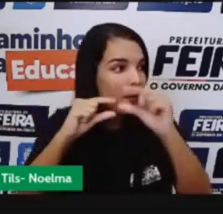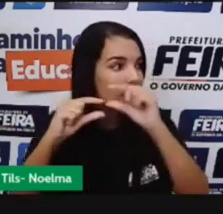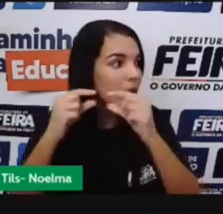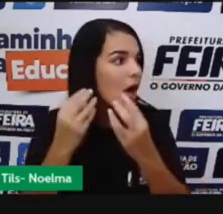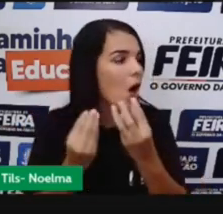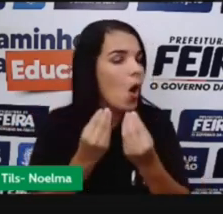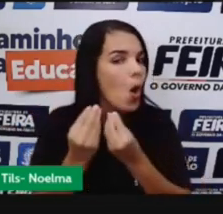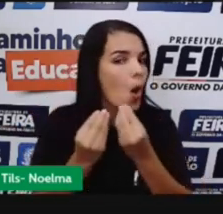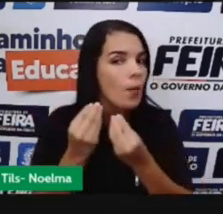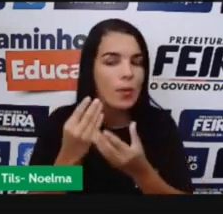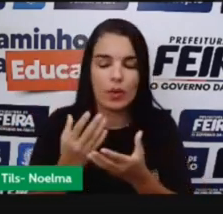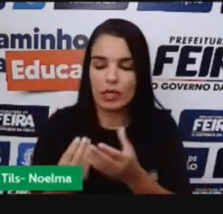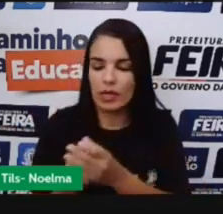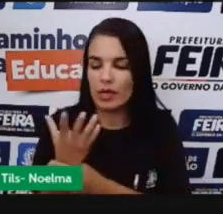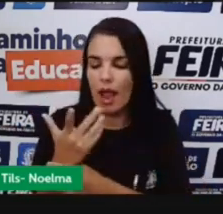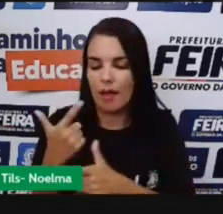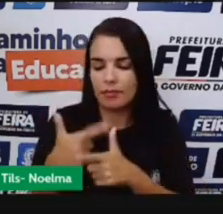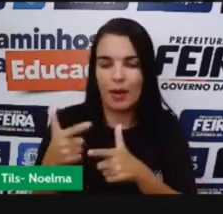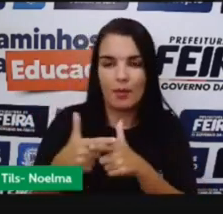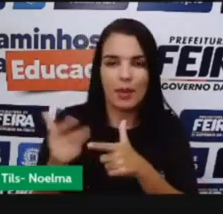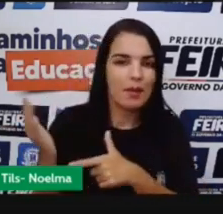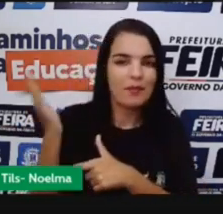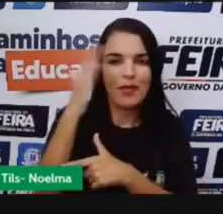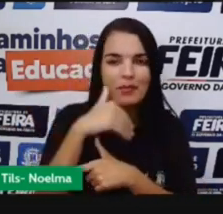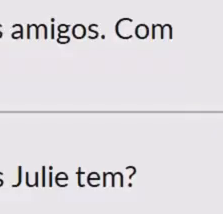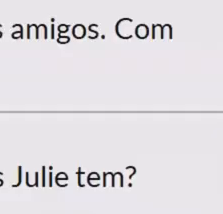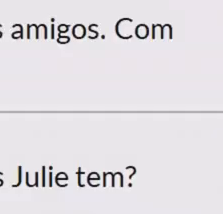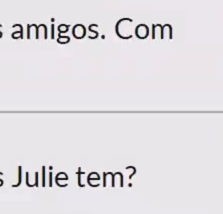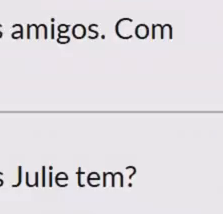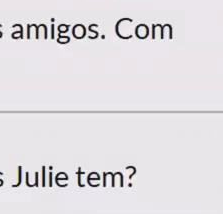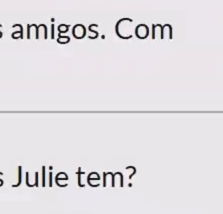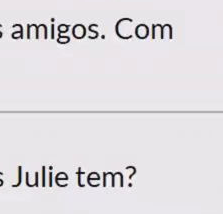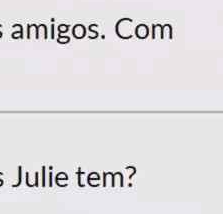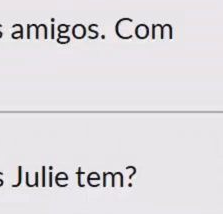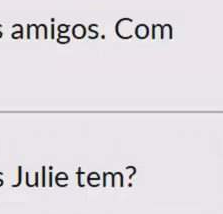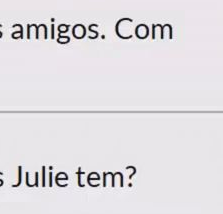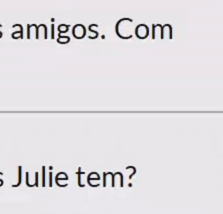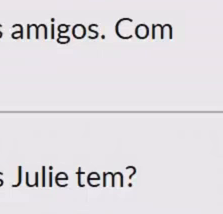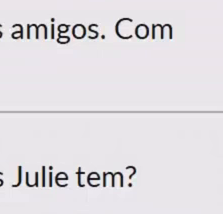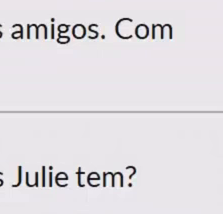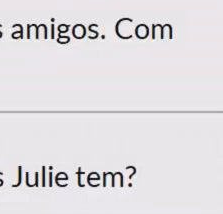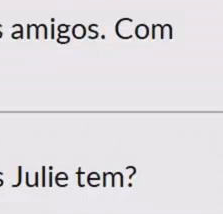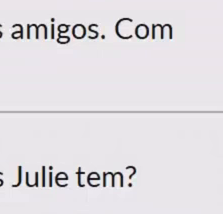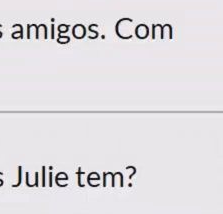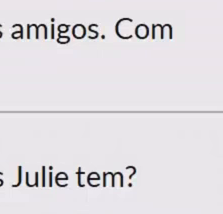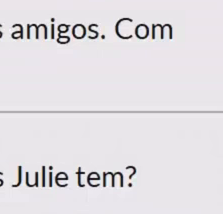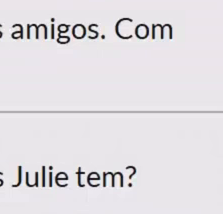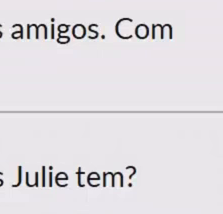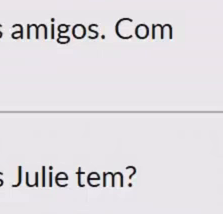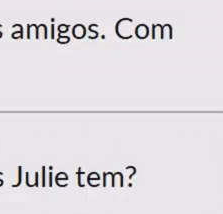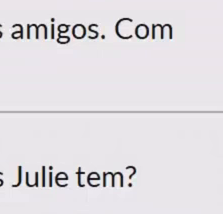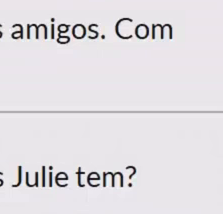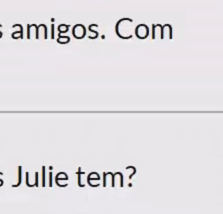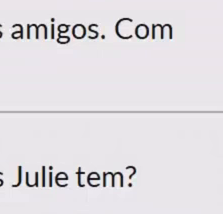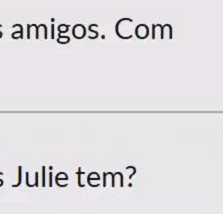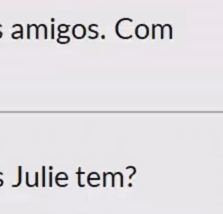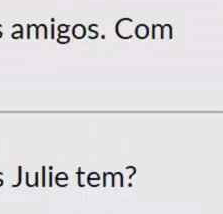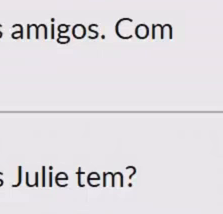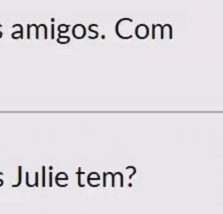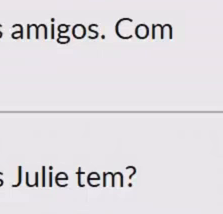como criar problemas. Vamos ao vídeo? E aí, pessoal, tudo bem? Nessa aula, nós